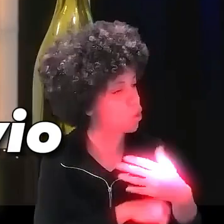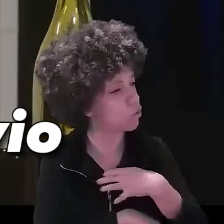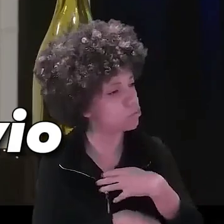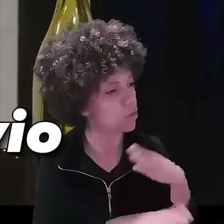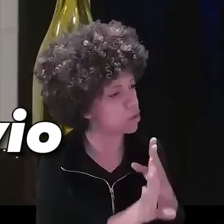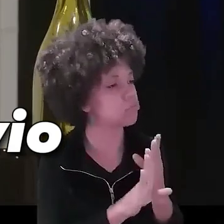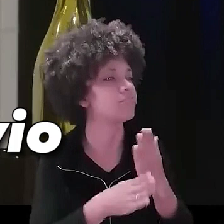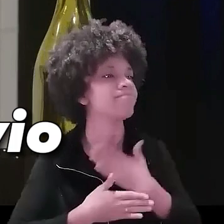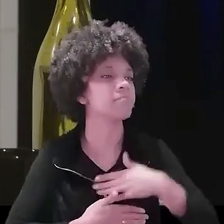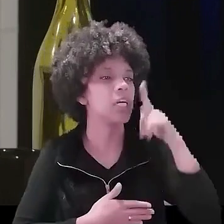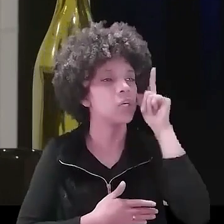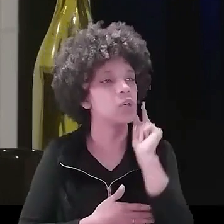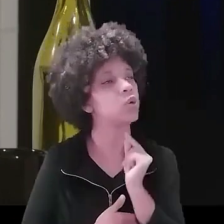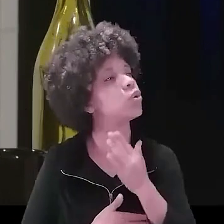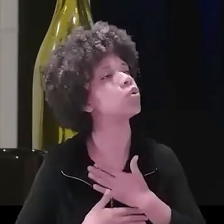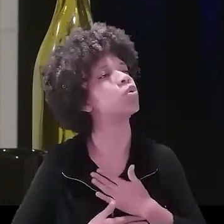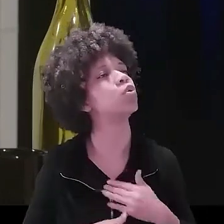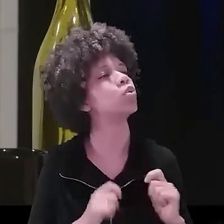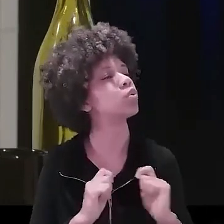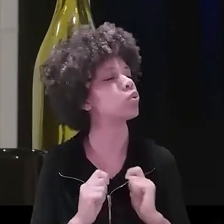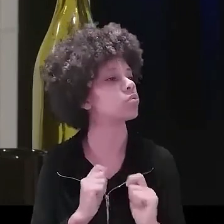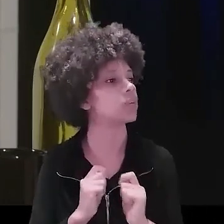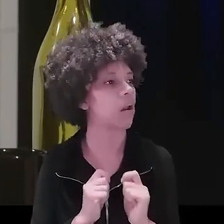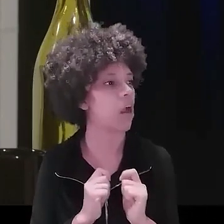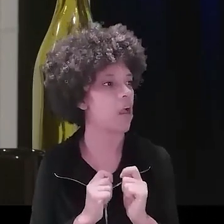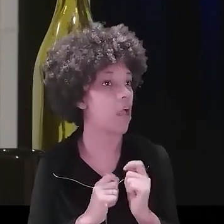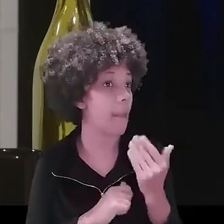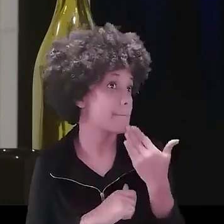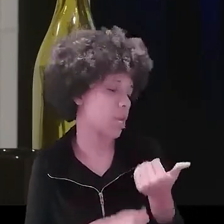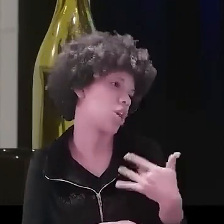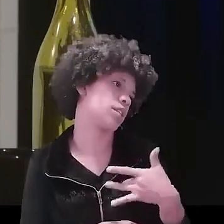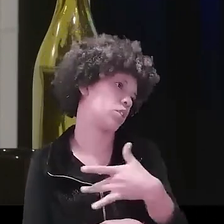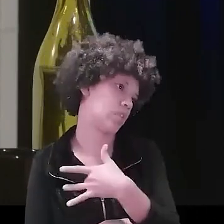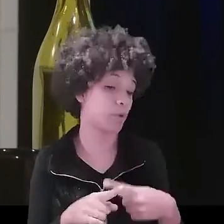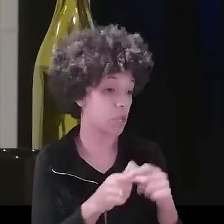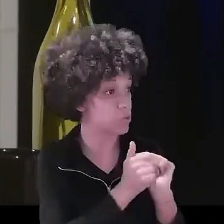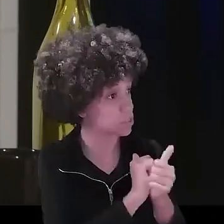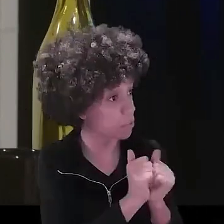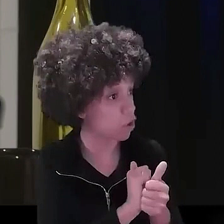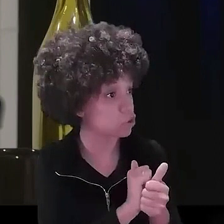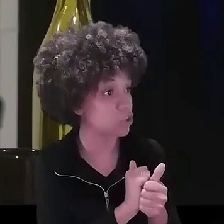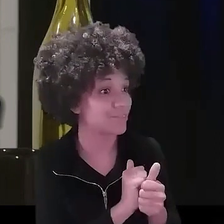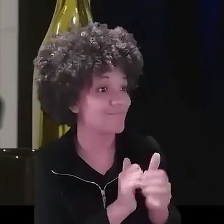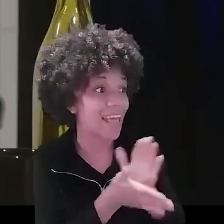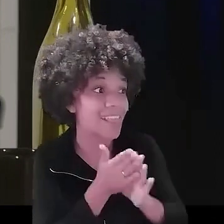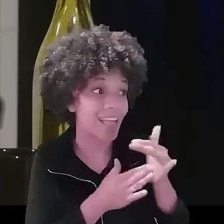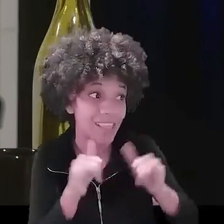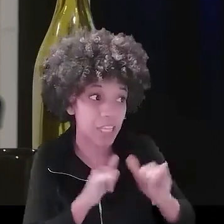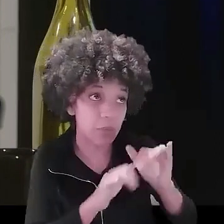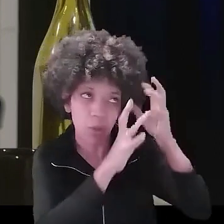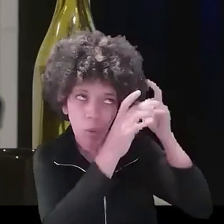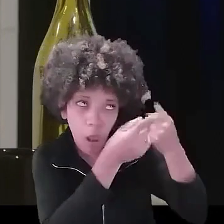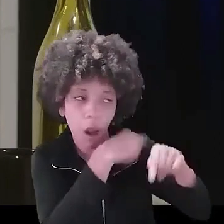esporte esse comportamento de alívio, de diminuir tensão, diminuir o estresse, é muito mais saudável, porque o esporte você não está botando nada